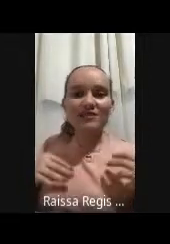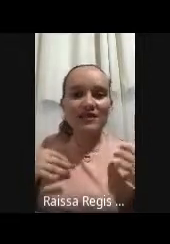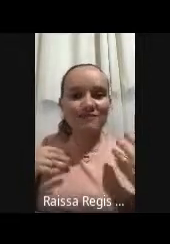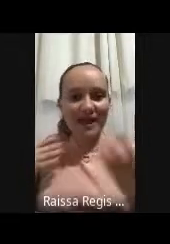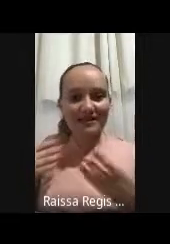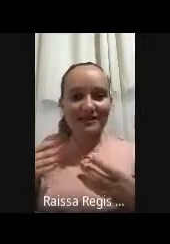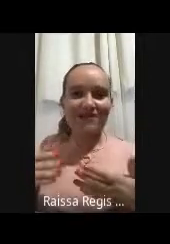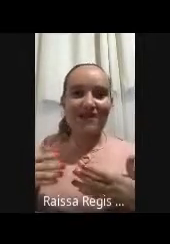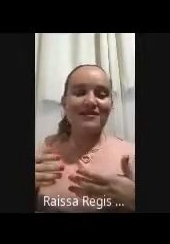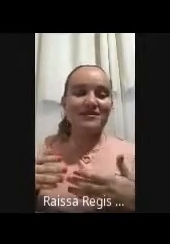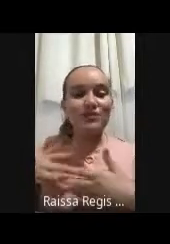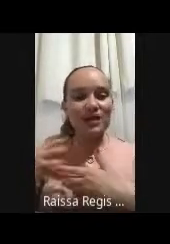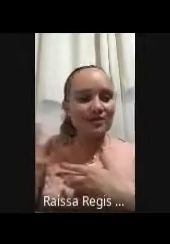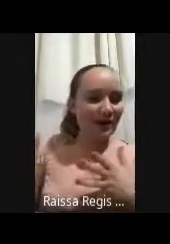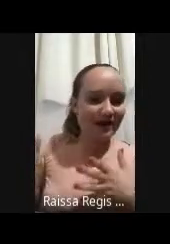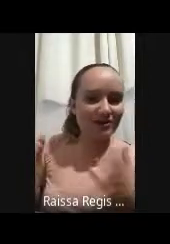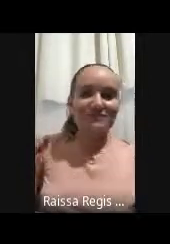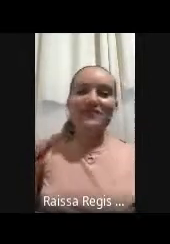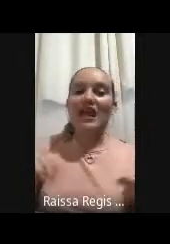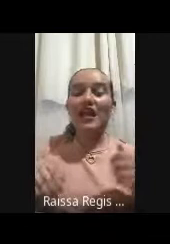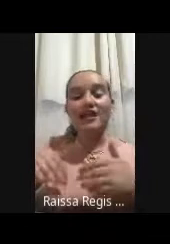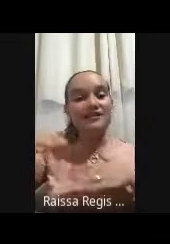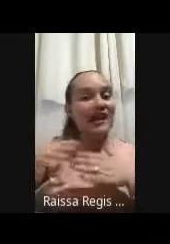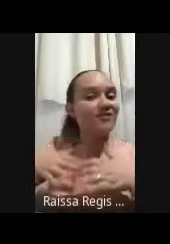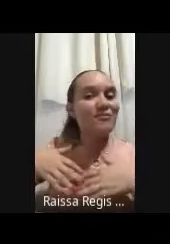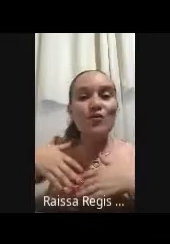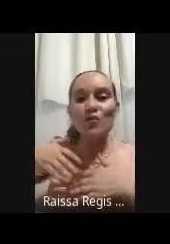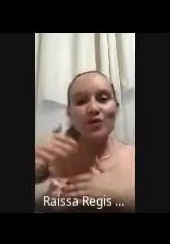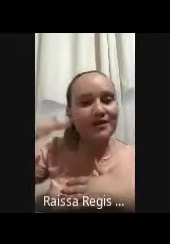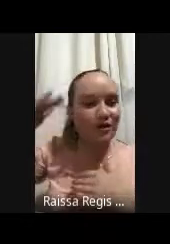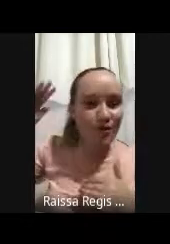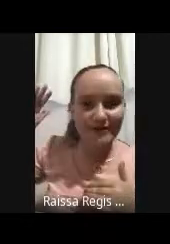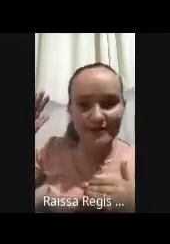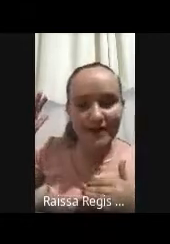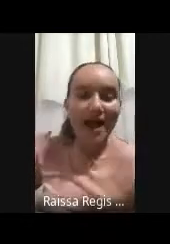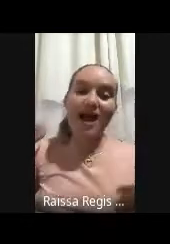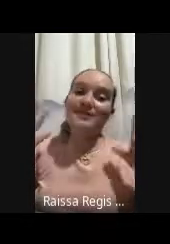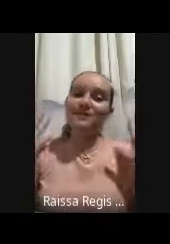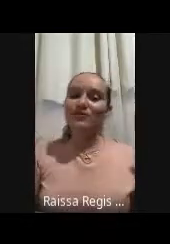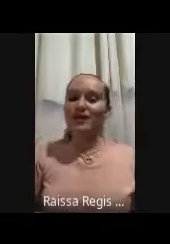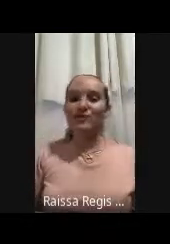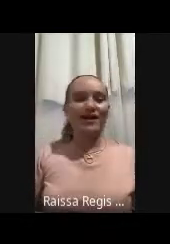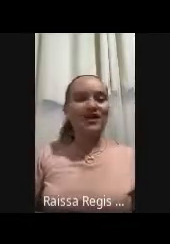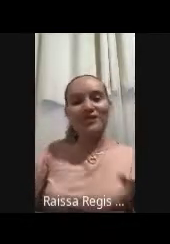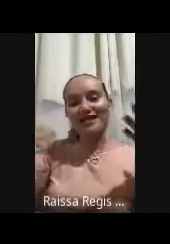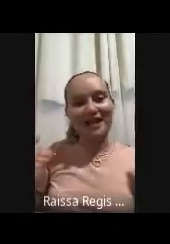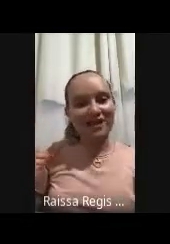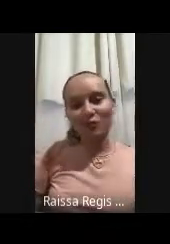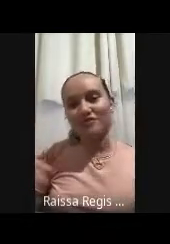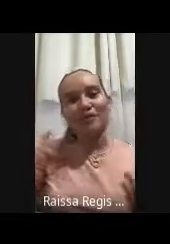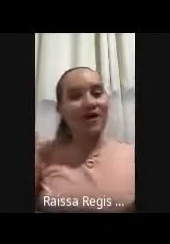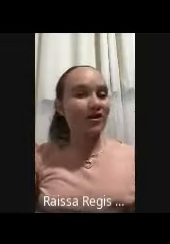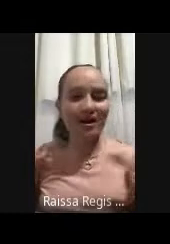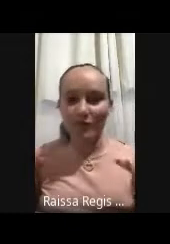Quando ela se expressa através do sign writing, ela escreve muita coisa. Ah, mas é porque o sign write é um desenho,